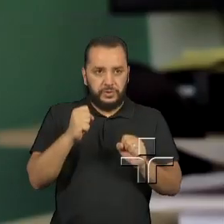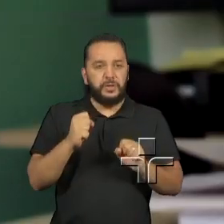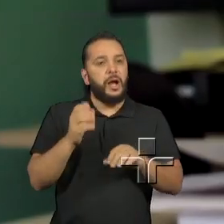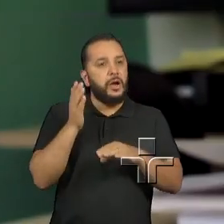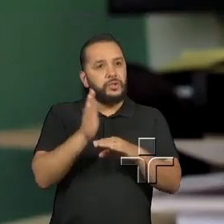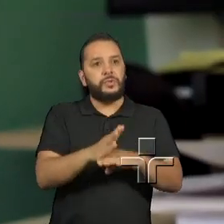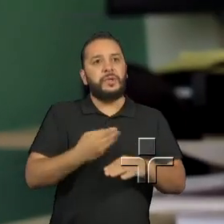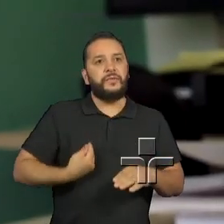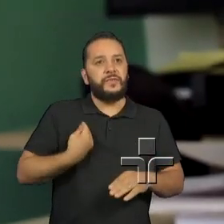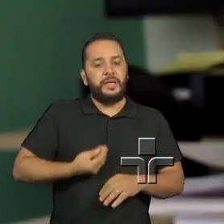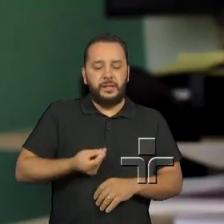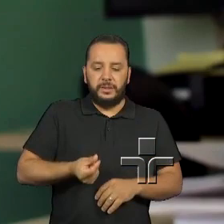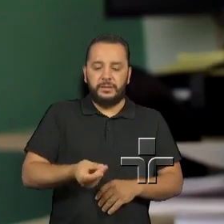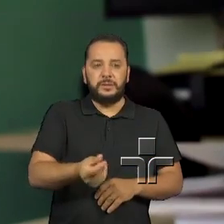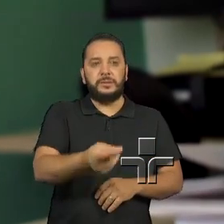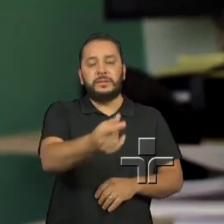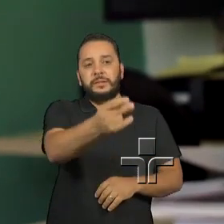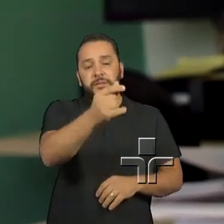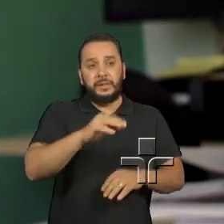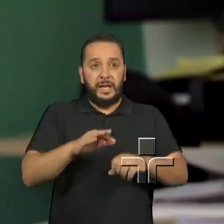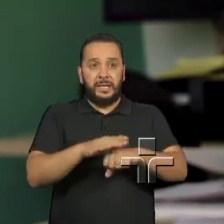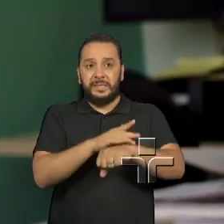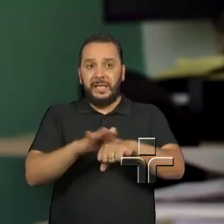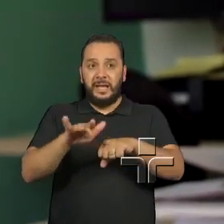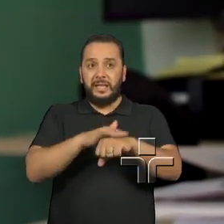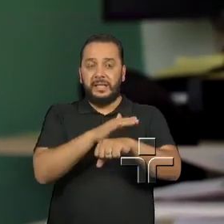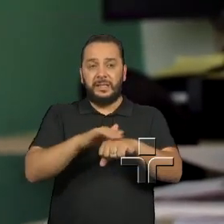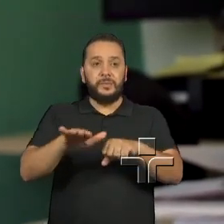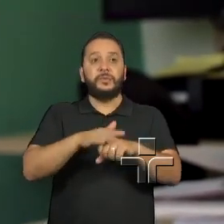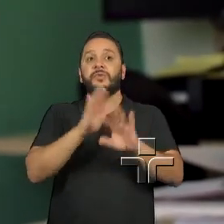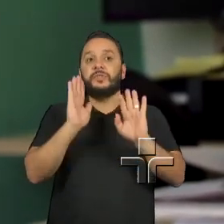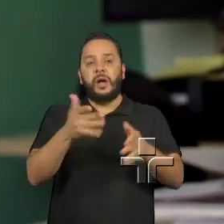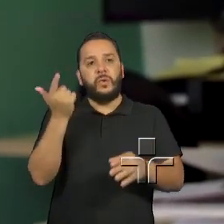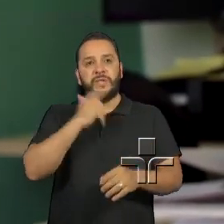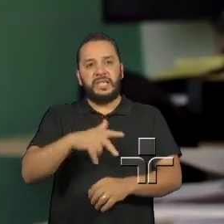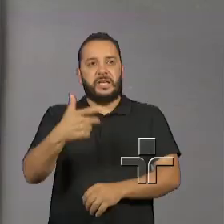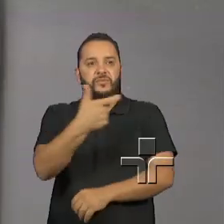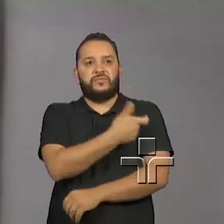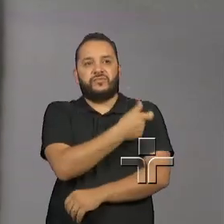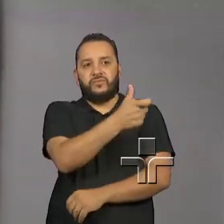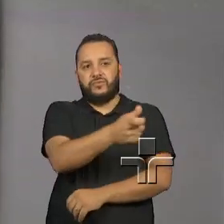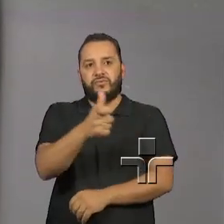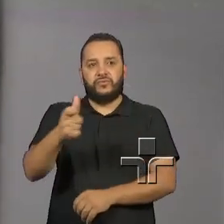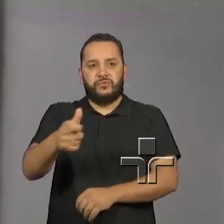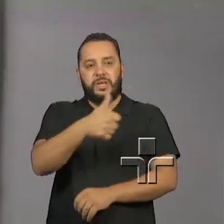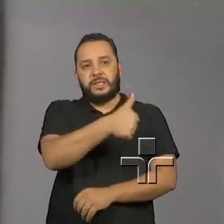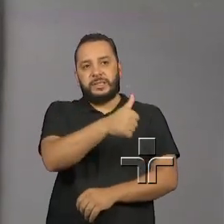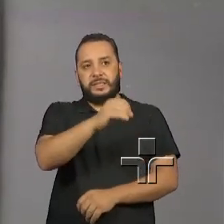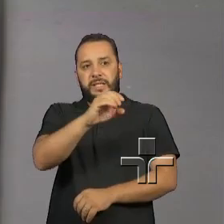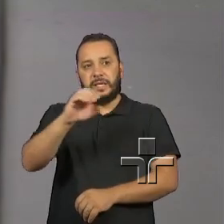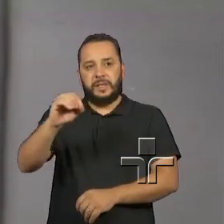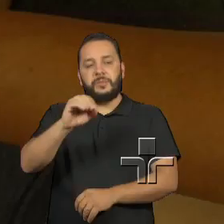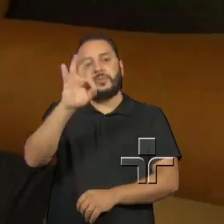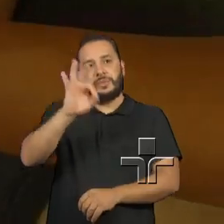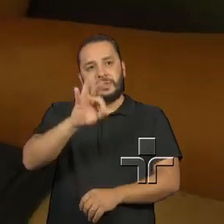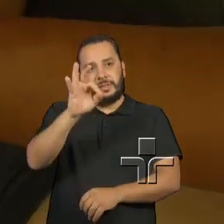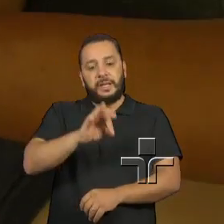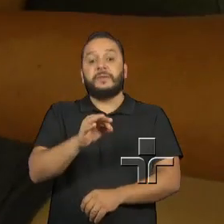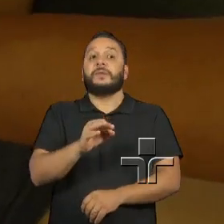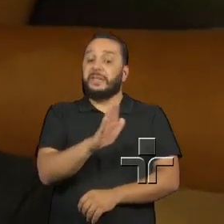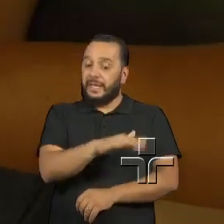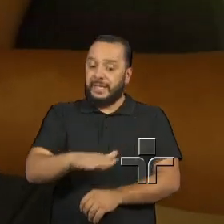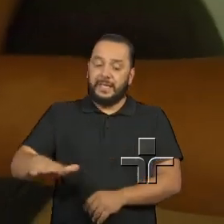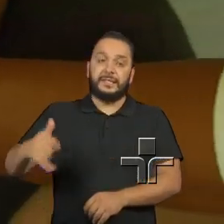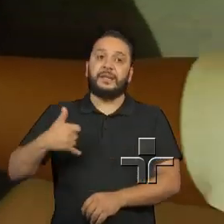vida. Particularmente com o sarampo, nós já atingimos a meta de 100% da vacinação das crianças de 1 ano